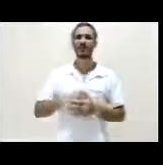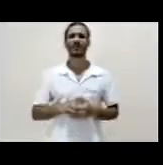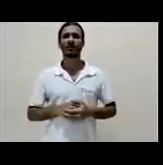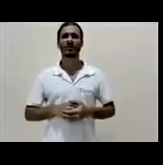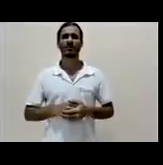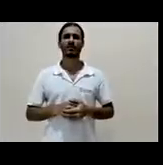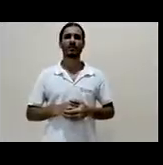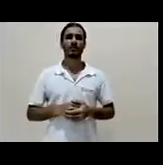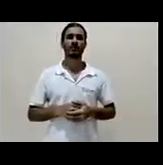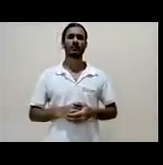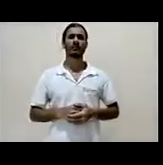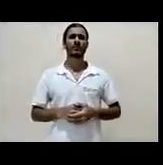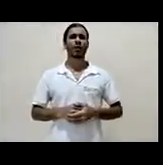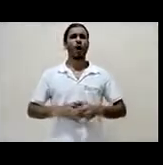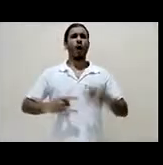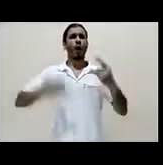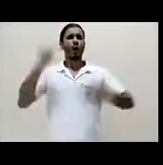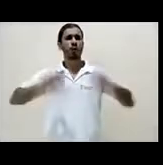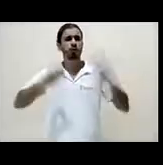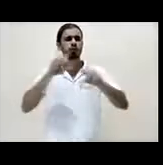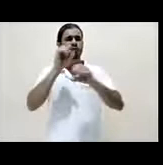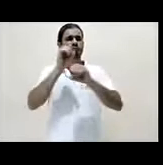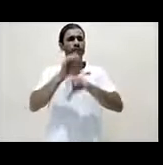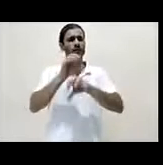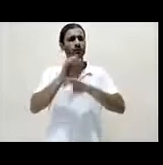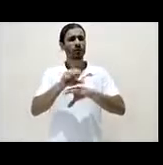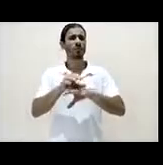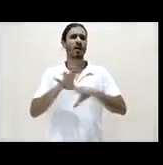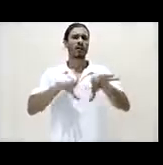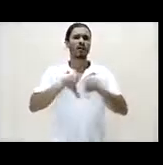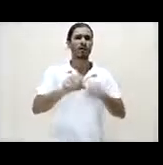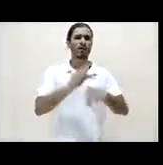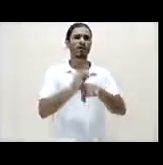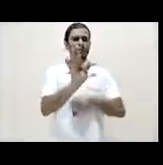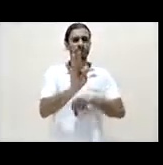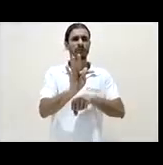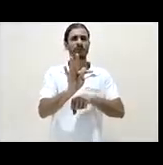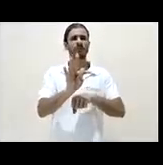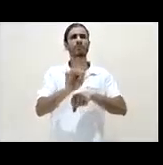em agropecuária. Também orientando a da professora Márcia Gonçalves.